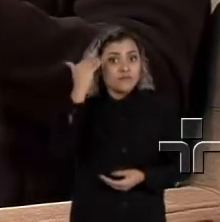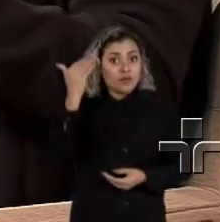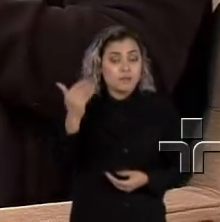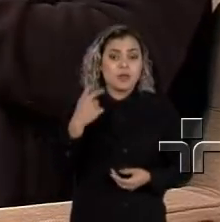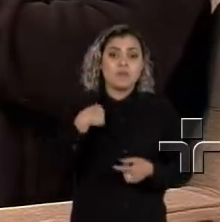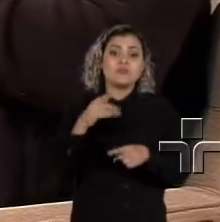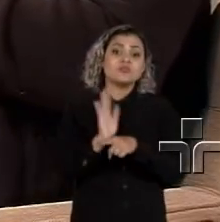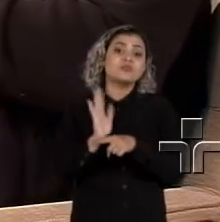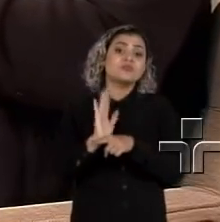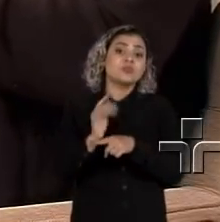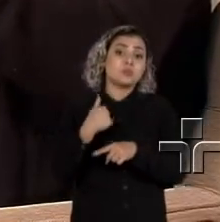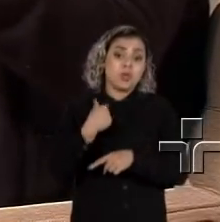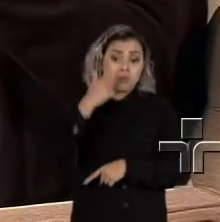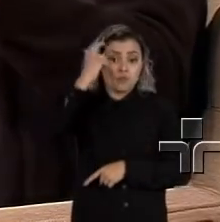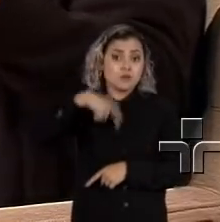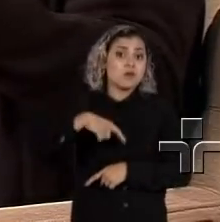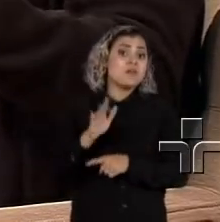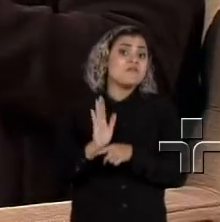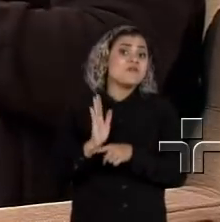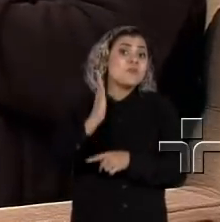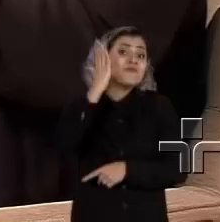fiz um filme que foi um sucesso